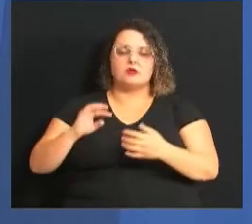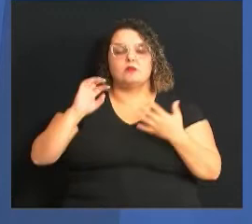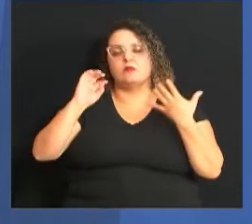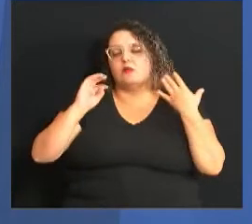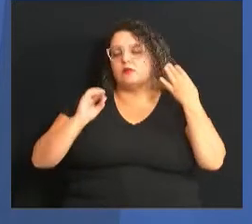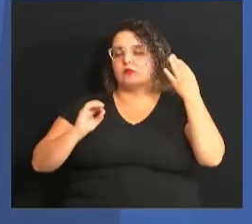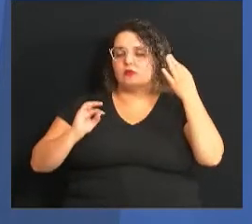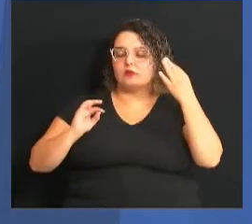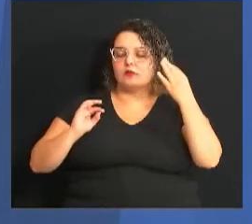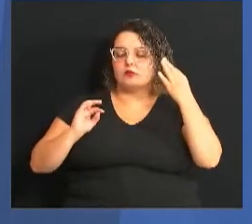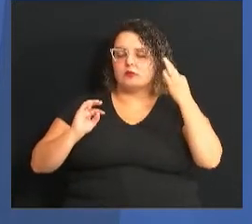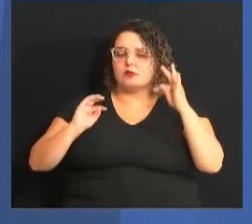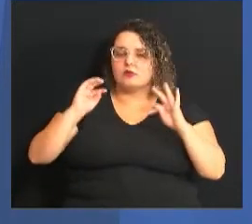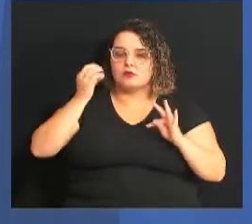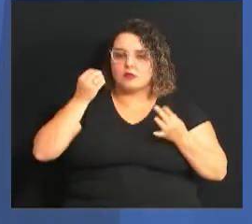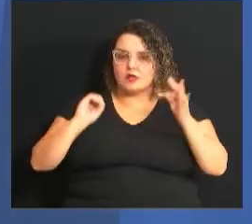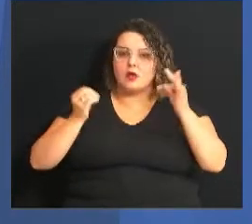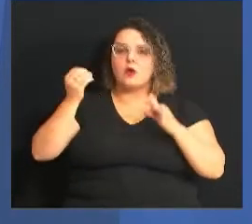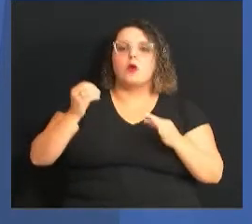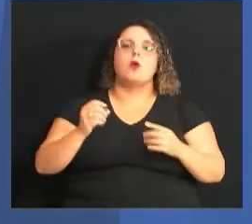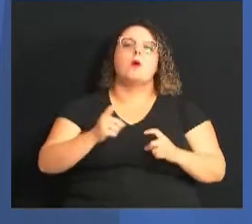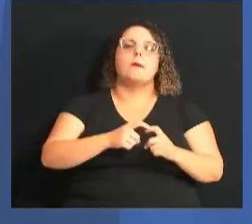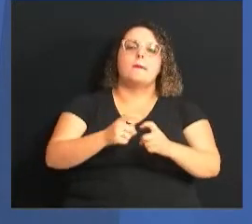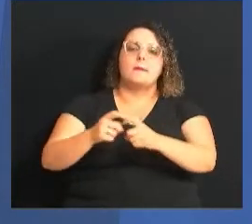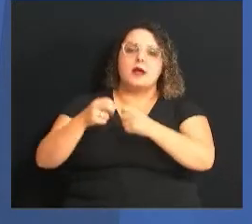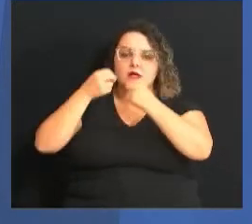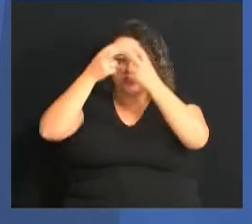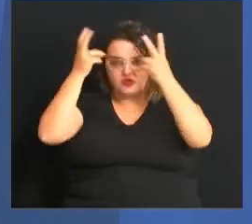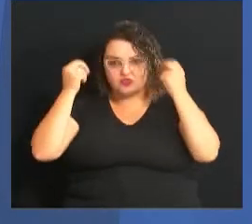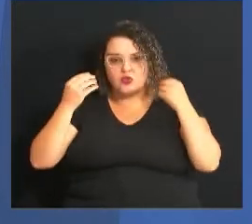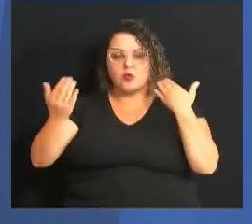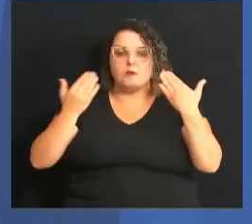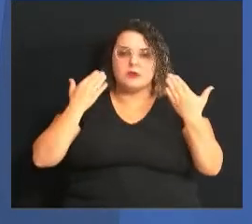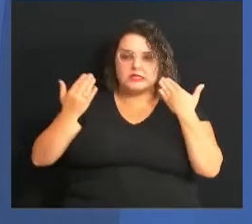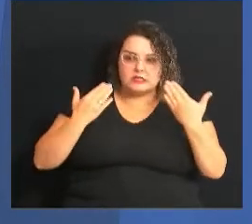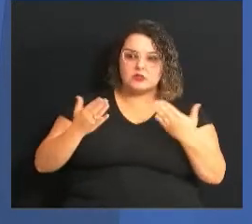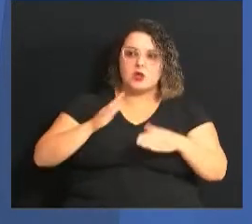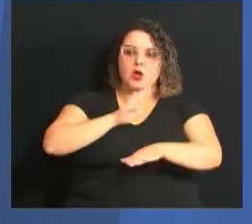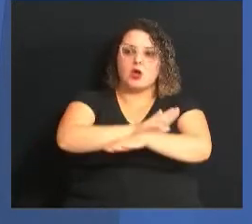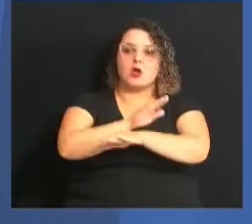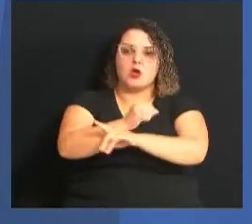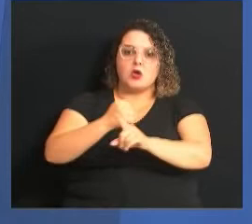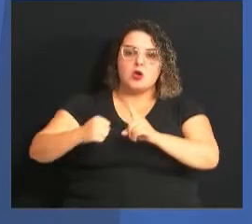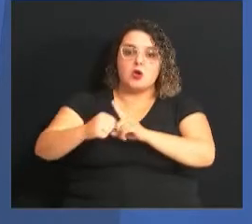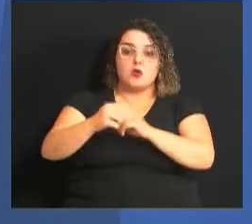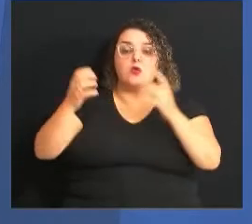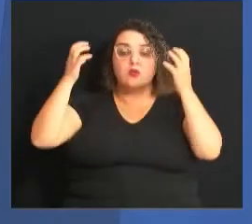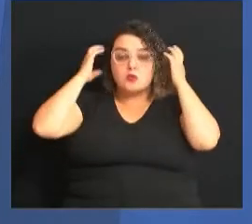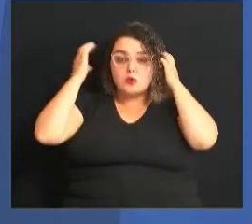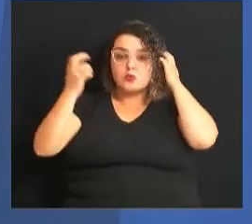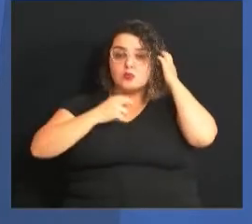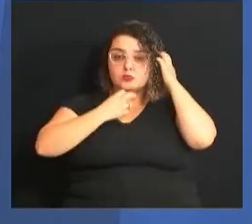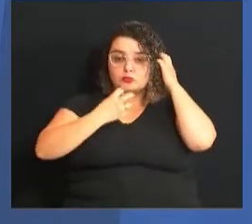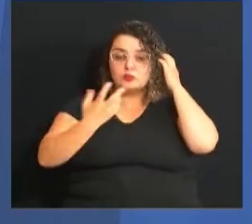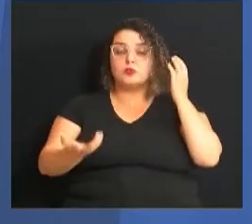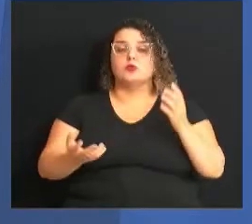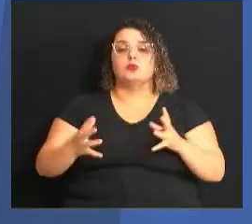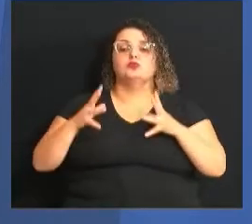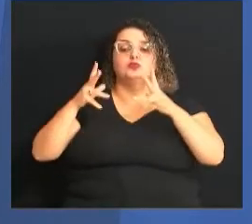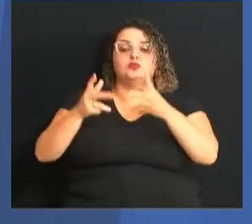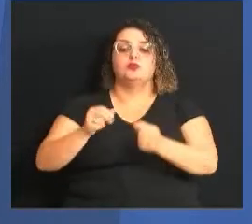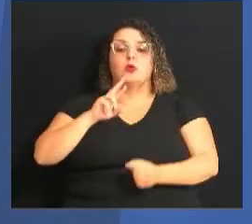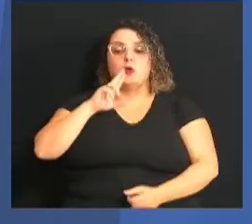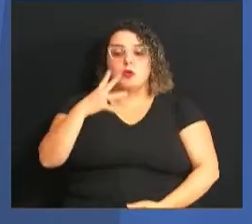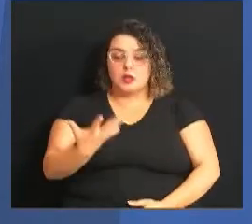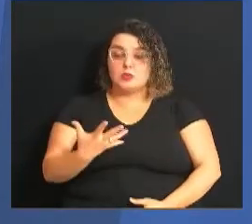assistentes sociais, médicos, enfermeiros, psicólogos e fonoaudiólogos. O resultado completo da